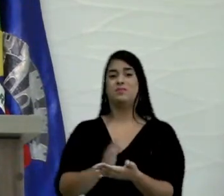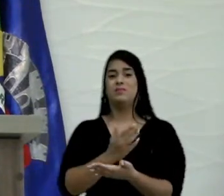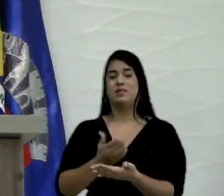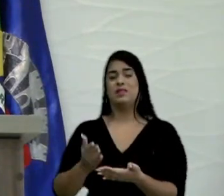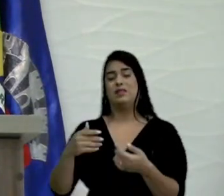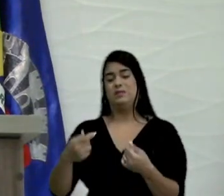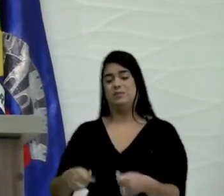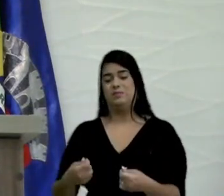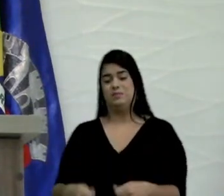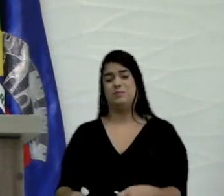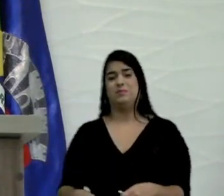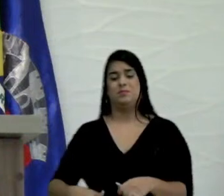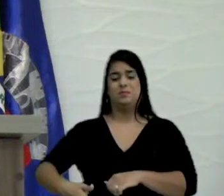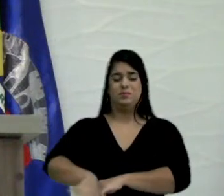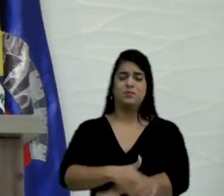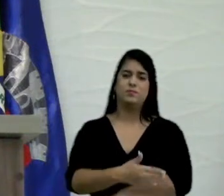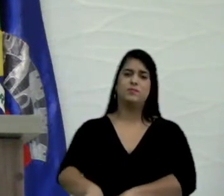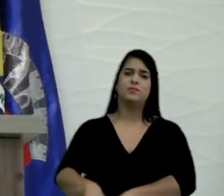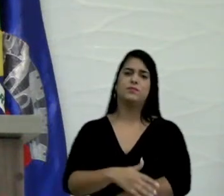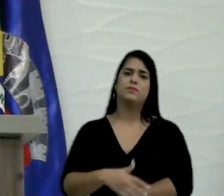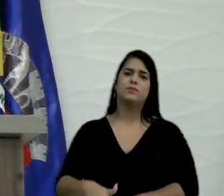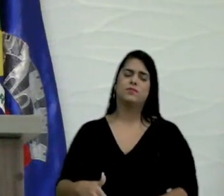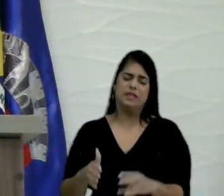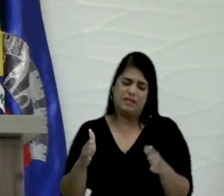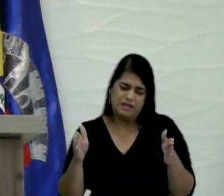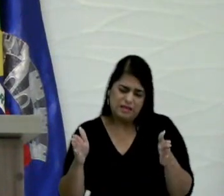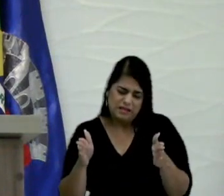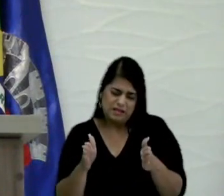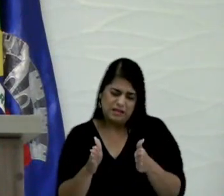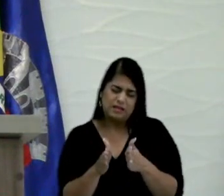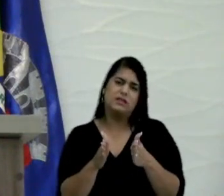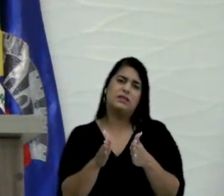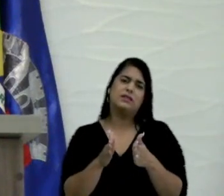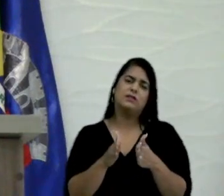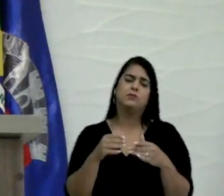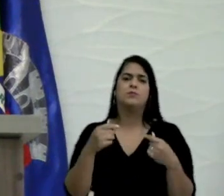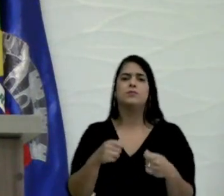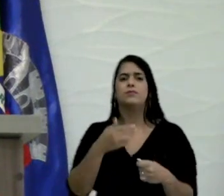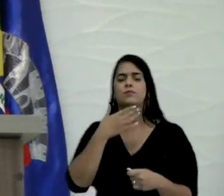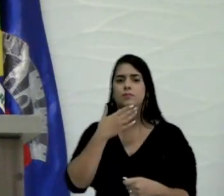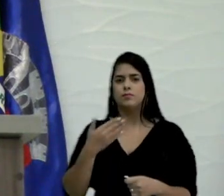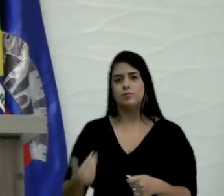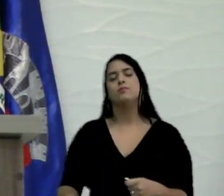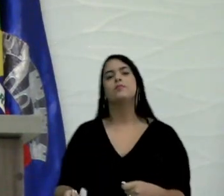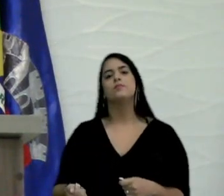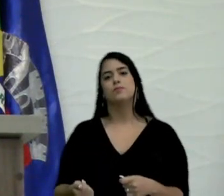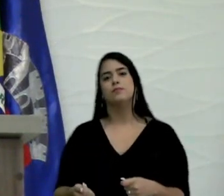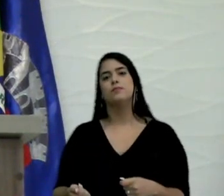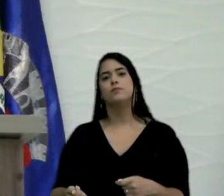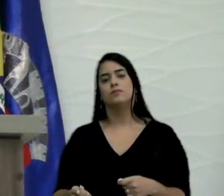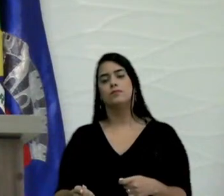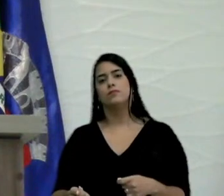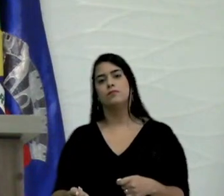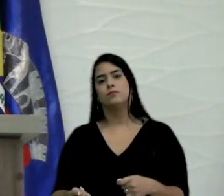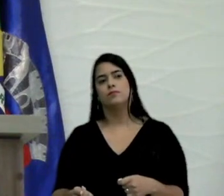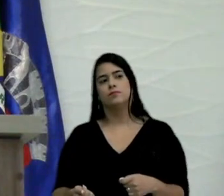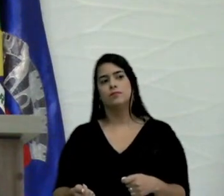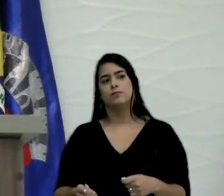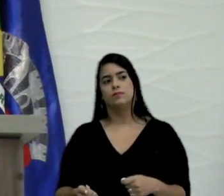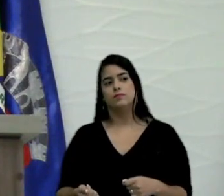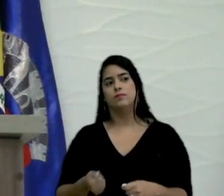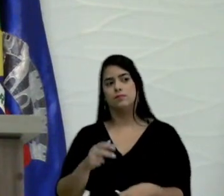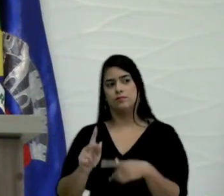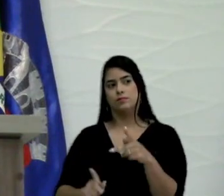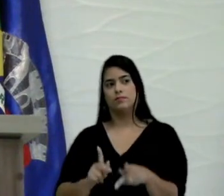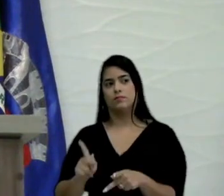tapar a rua quando são ruas mais estreitas então a gente precisa melhorar e melhorar muito essa questão para que o Nossa nosso